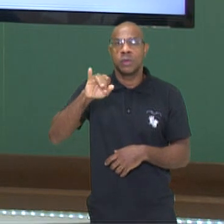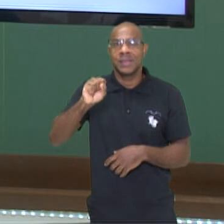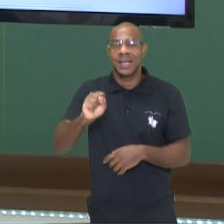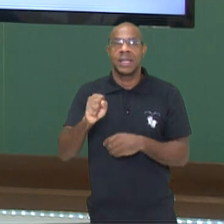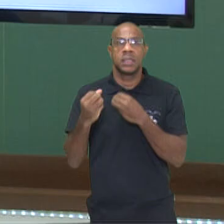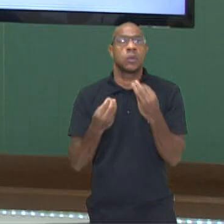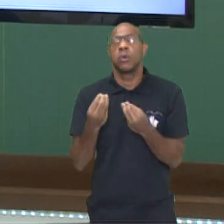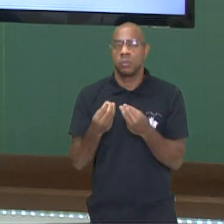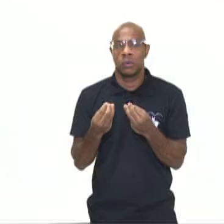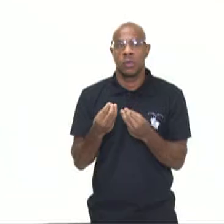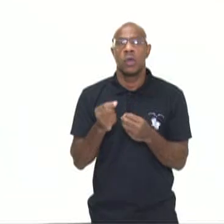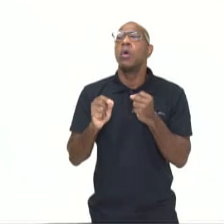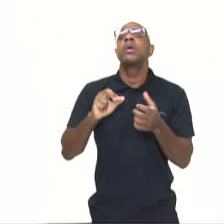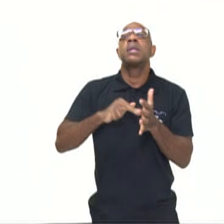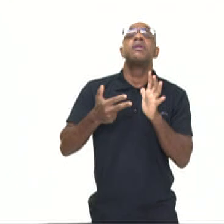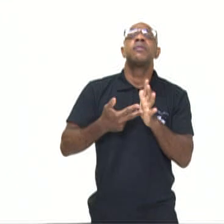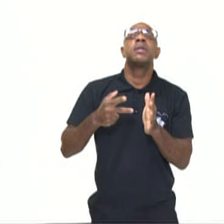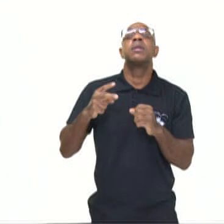Pode responder.